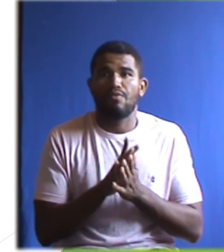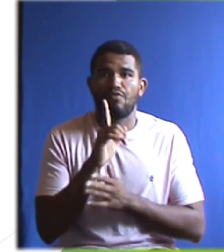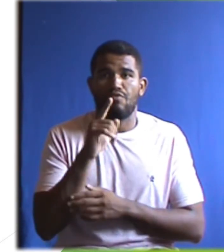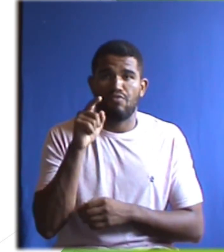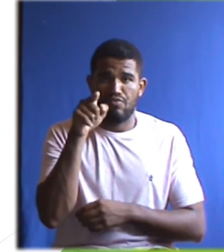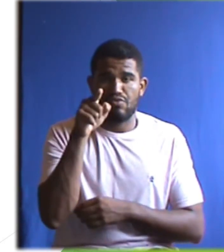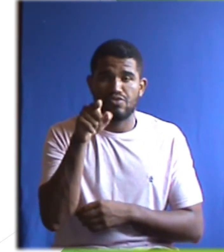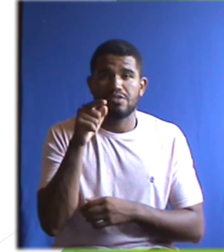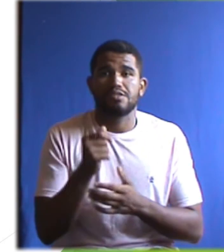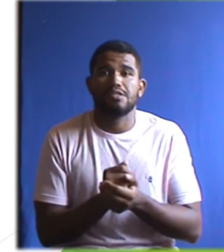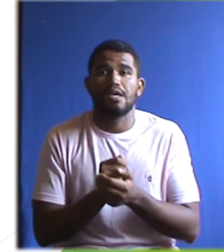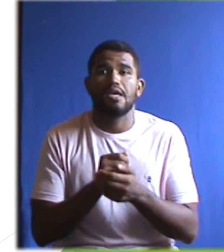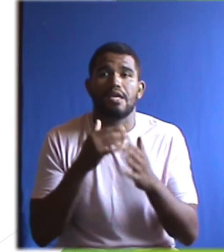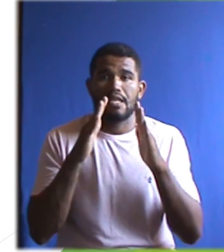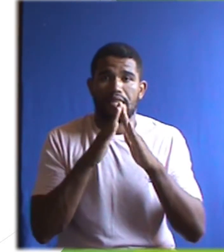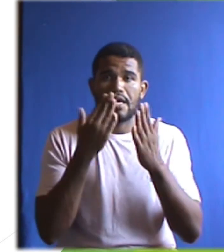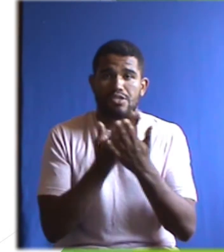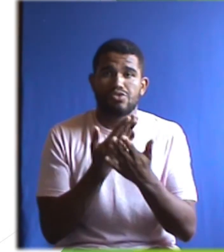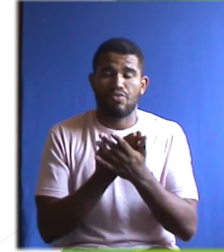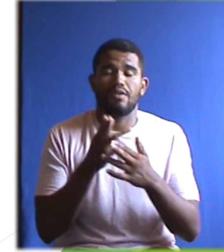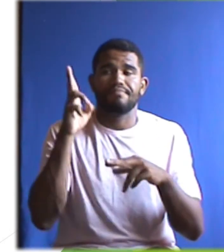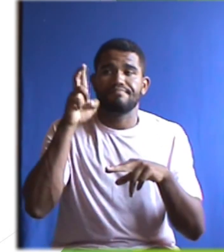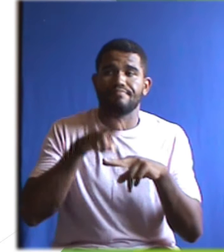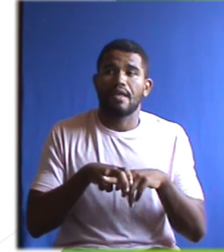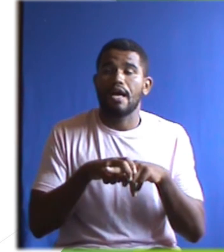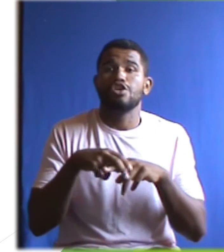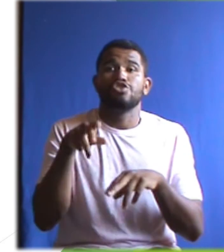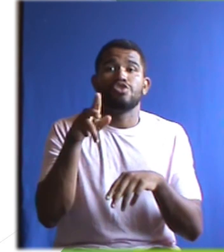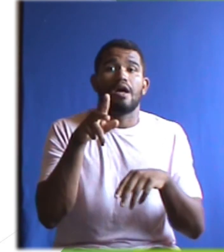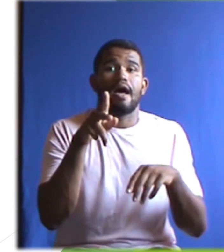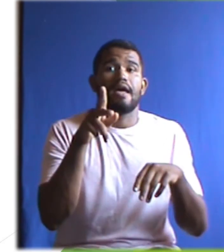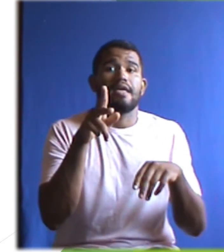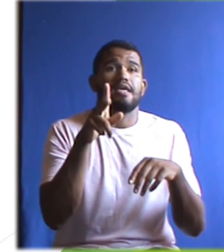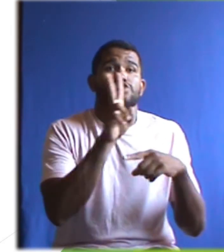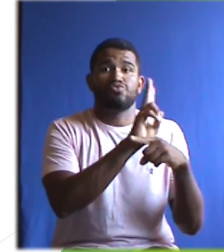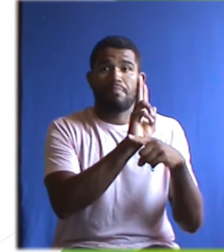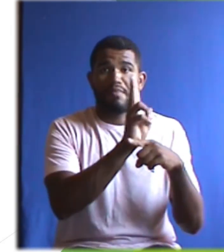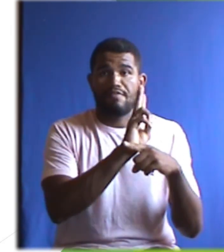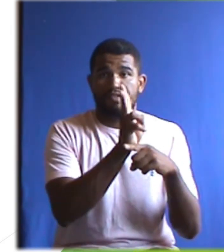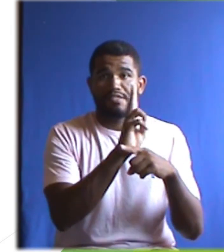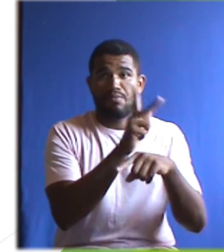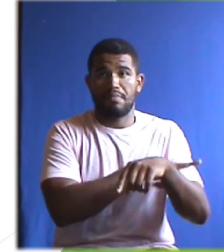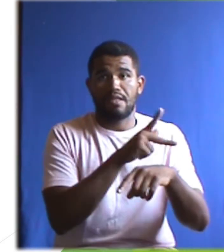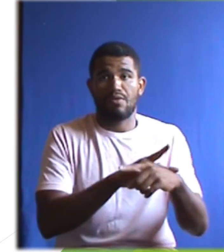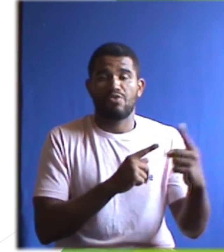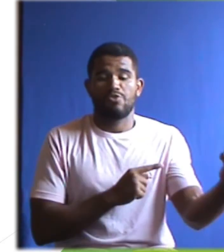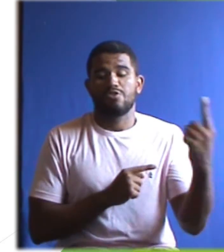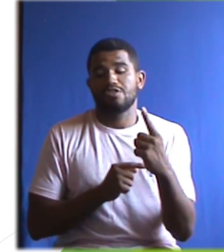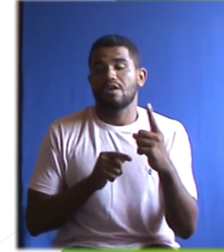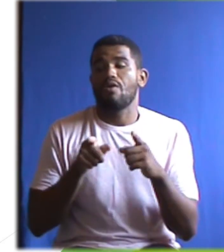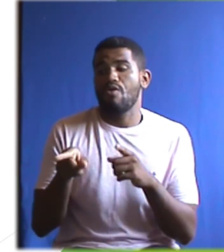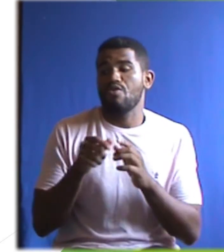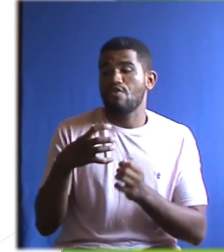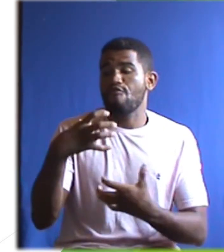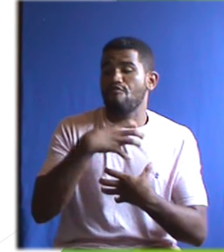Quantas vezes aconteceu de vocês estarem lá ensinando o conteúdo de vocês e aí a supervisão, a coordenação pedagógica